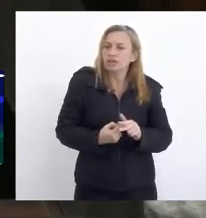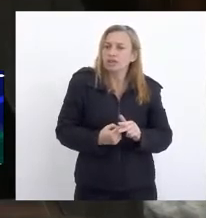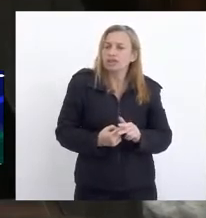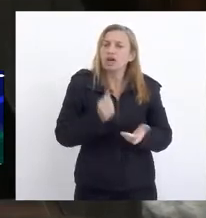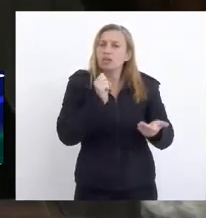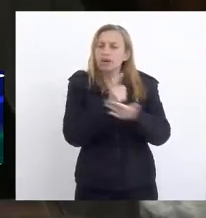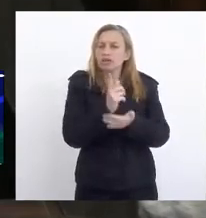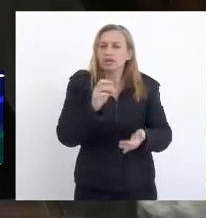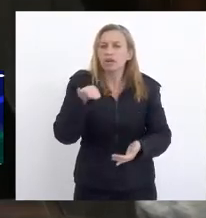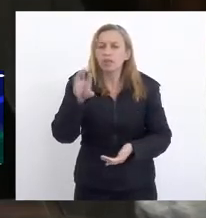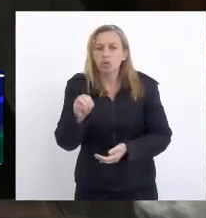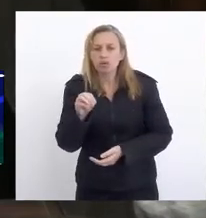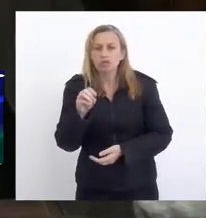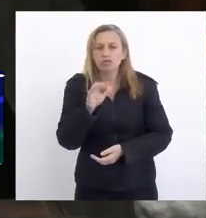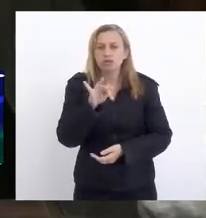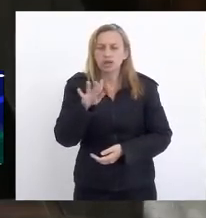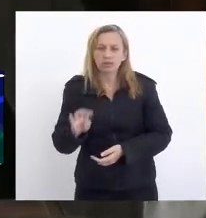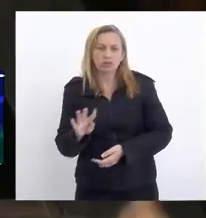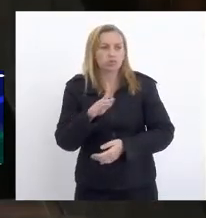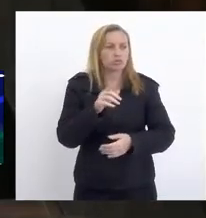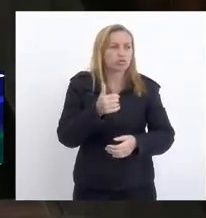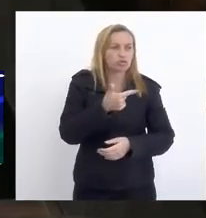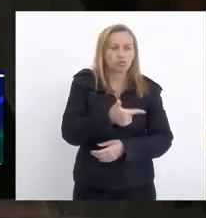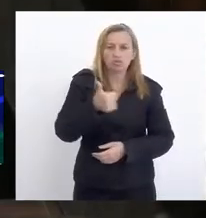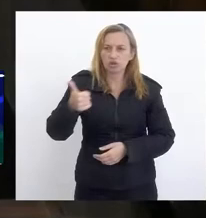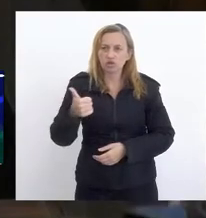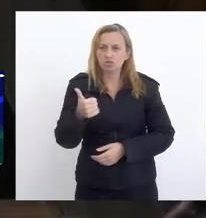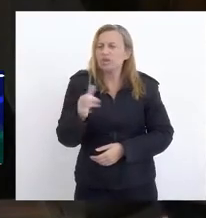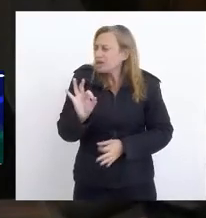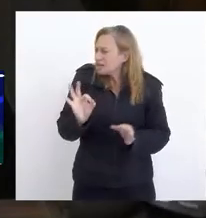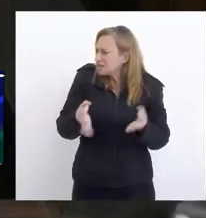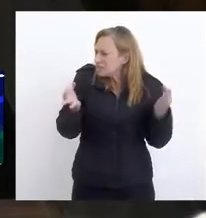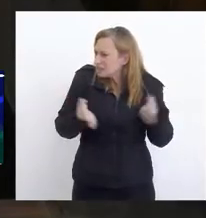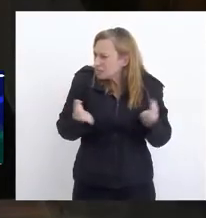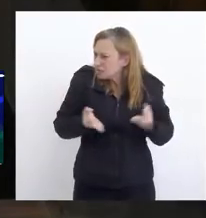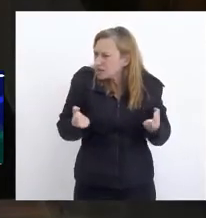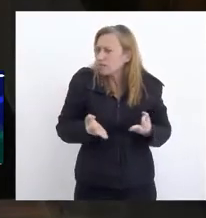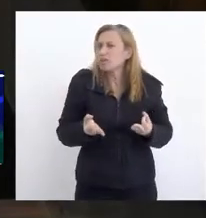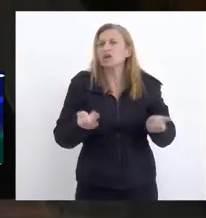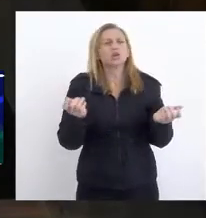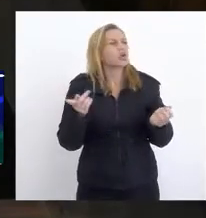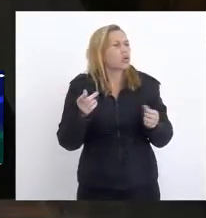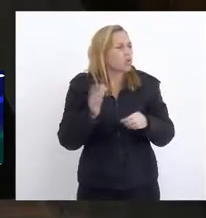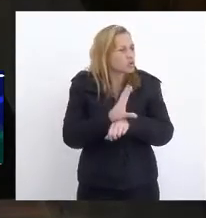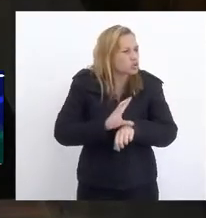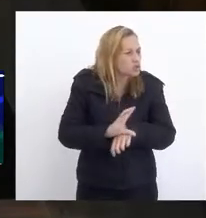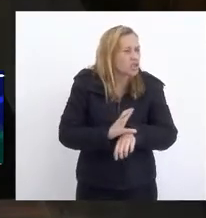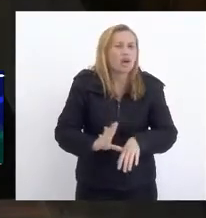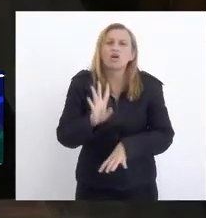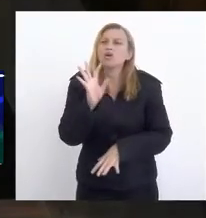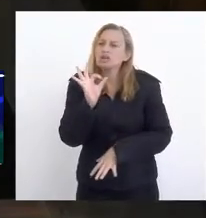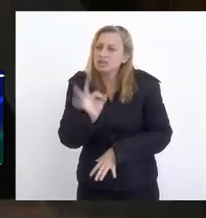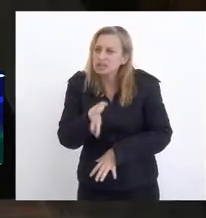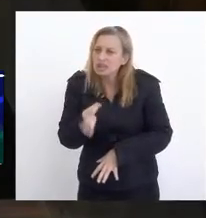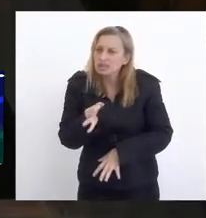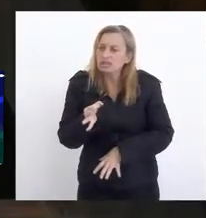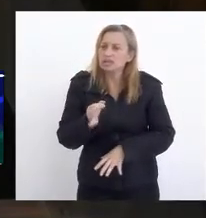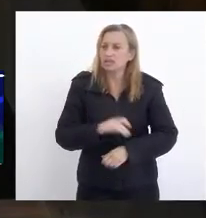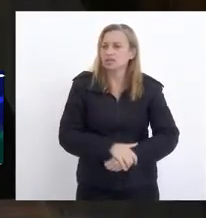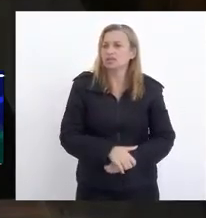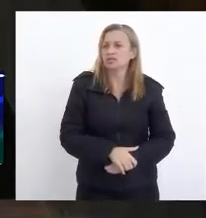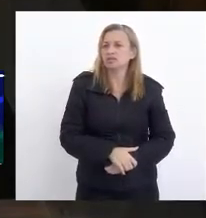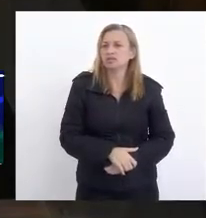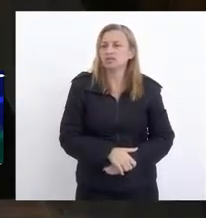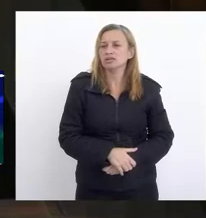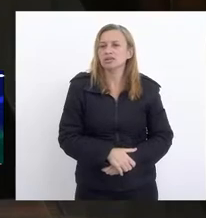do abono Fundeb no exercício 2021. Então, é perfeitamente viável, possível, constitucional, legal e, sobretudo, socialmente justo em